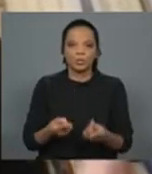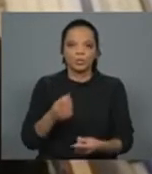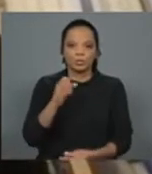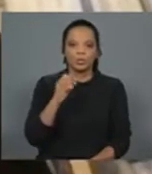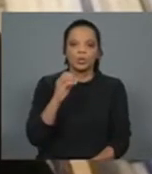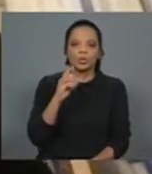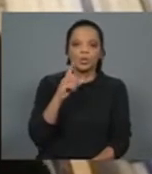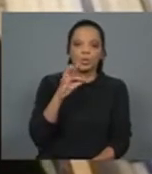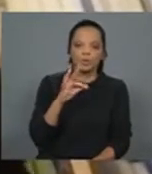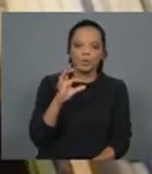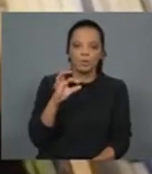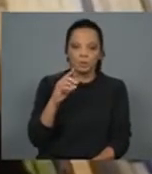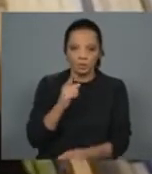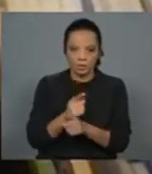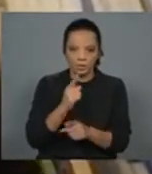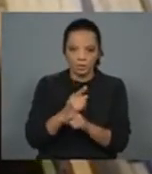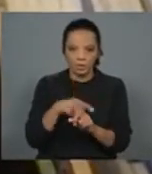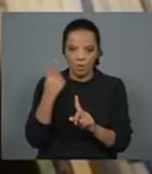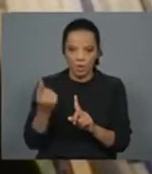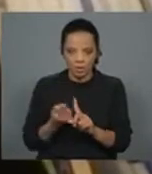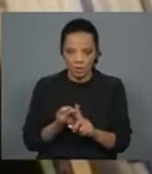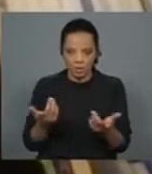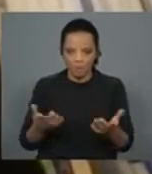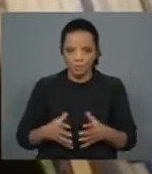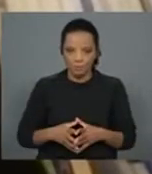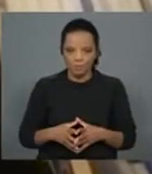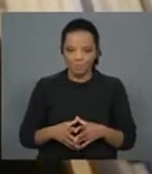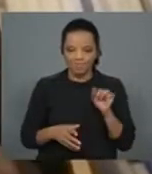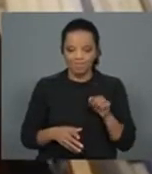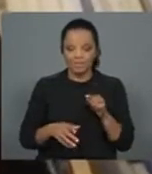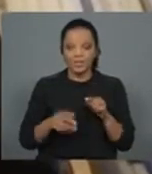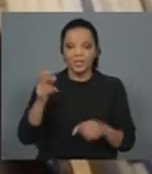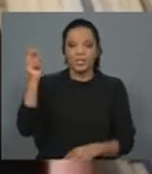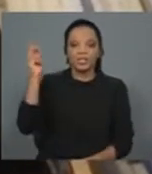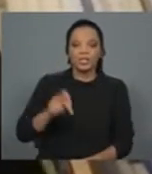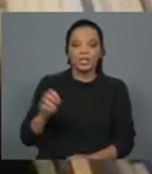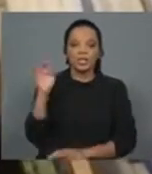o Golfo de Corente também no mesmo ano. O que aconteceu este ano é que